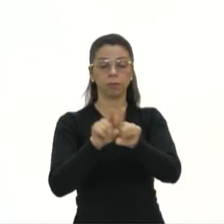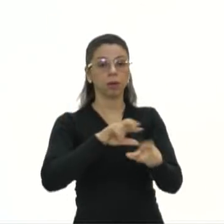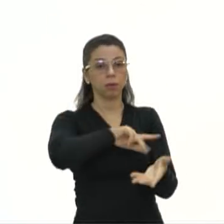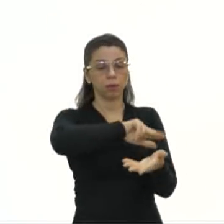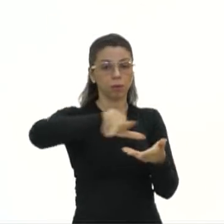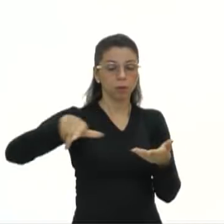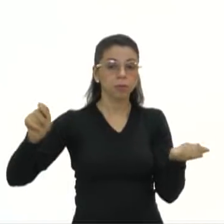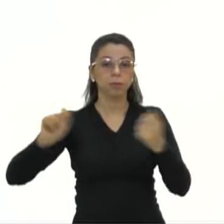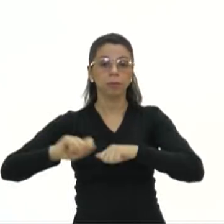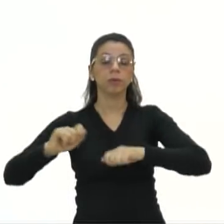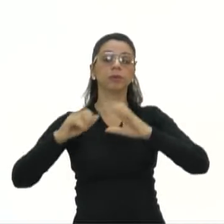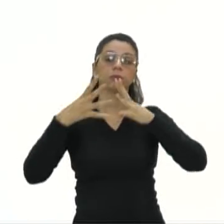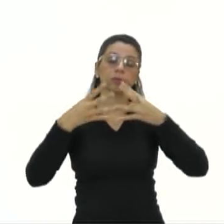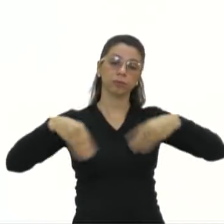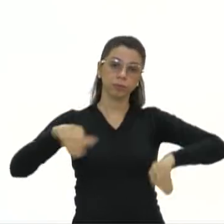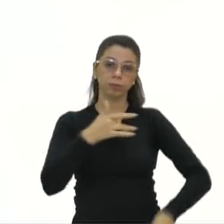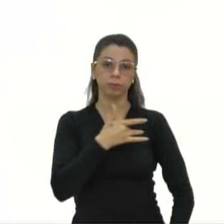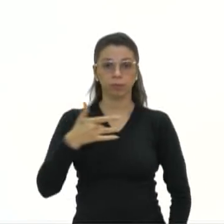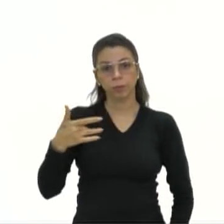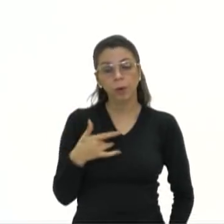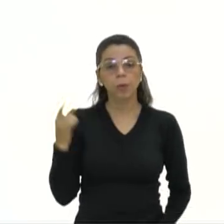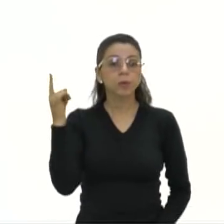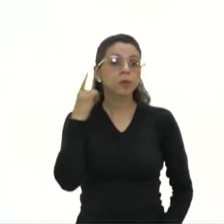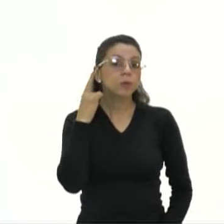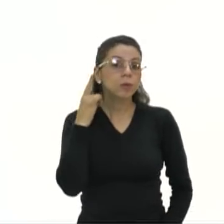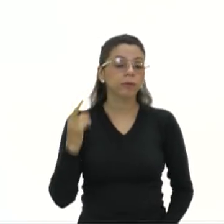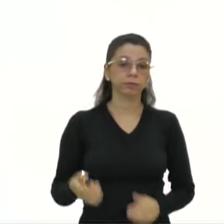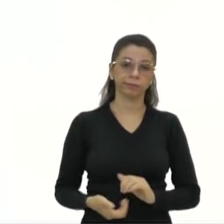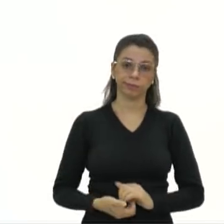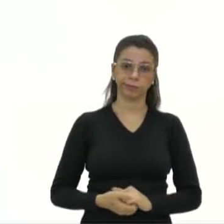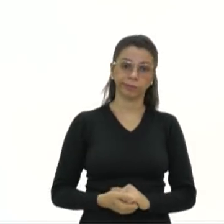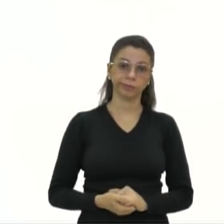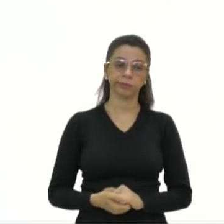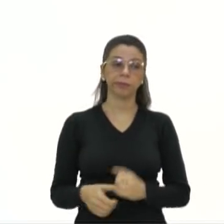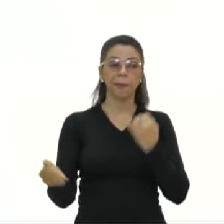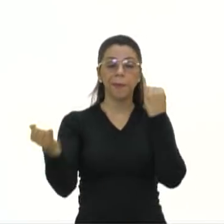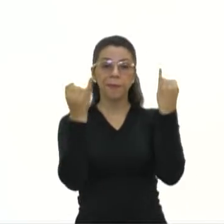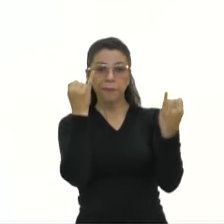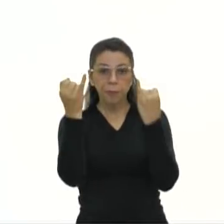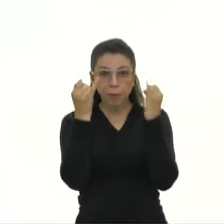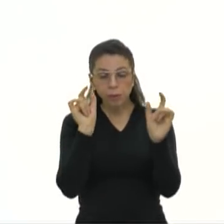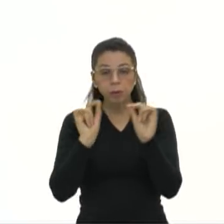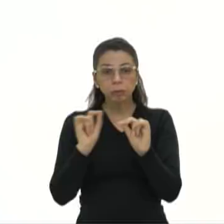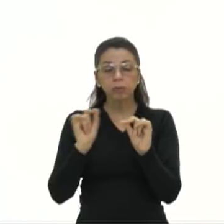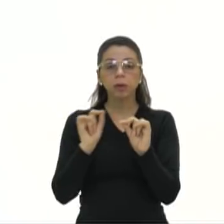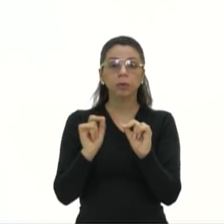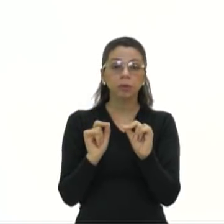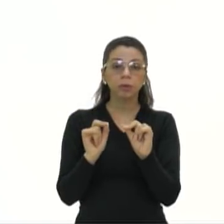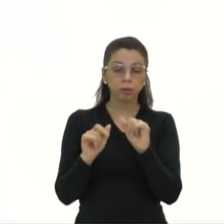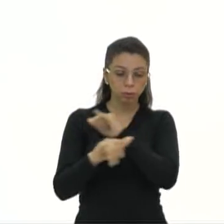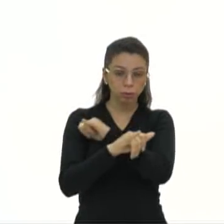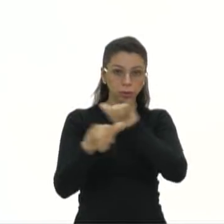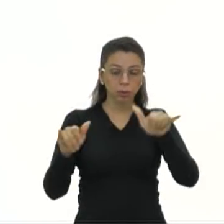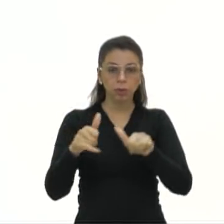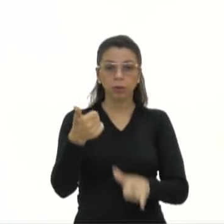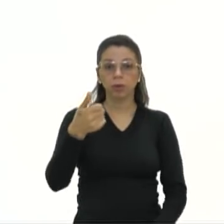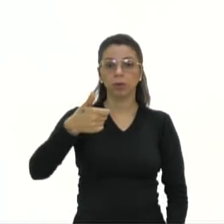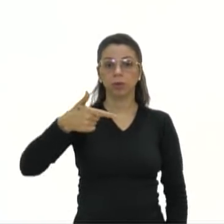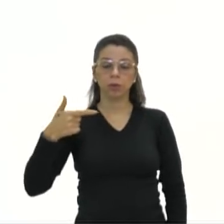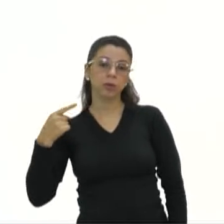podem prejudicar a audição. Então, nas informações que a gente pode retirar, essa notícia é de 12 de